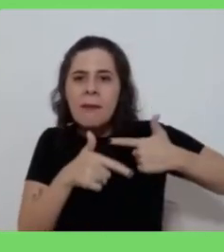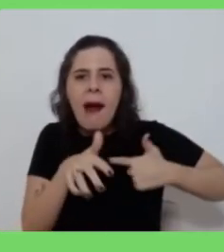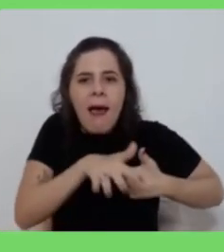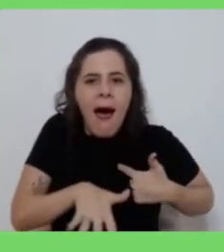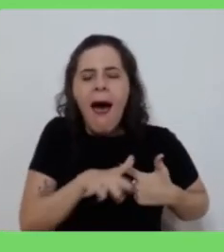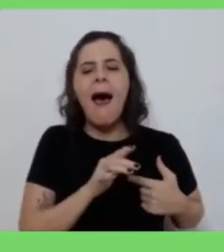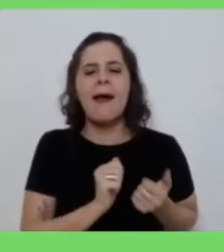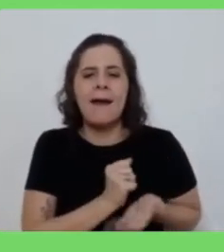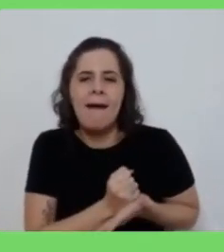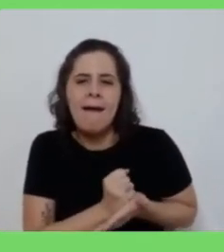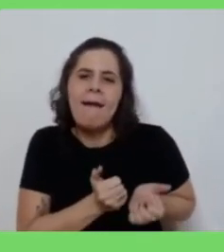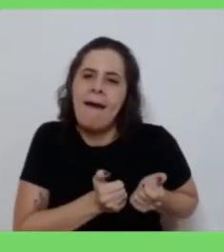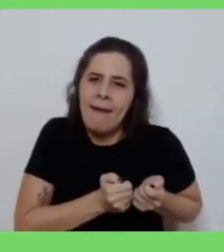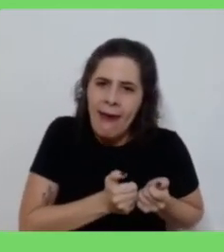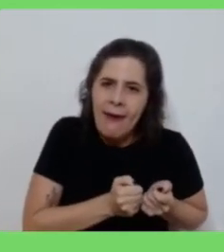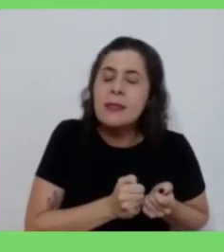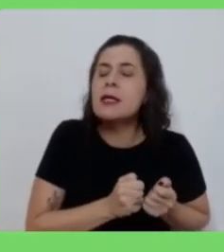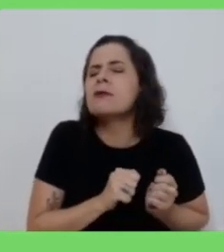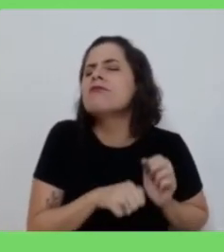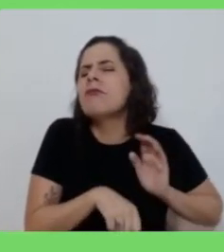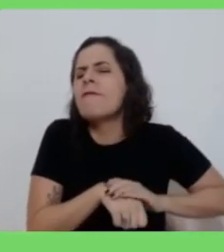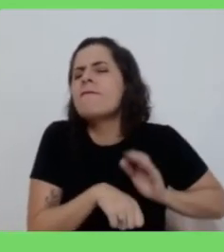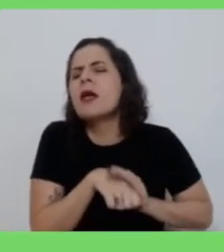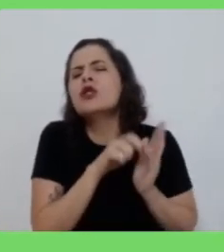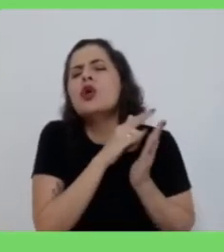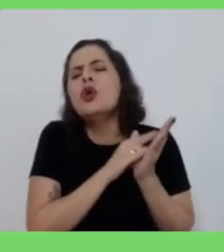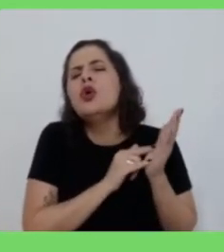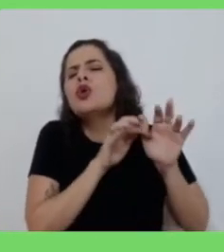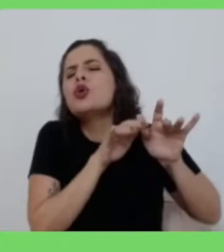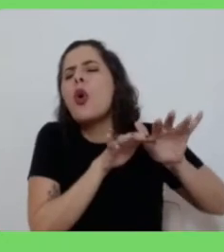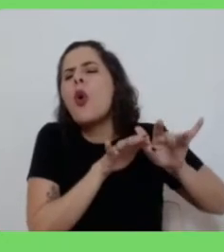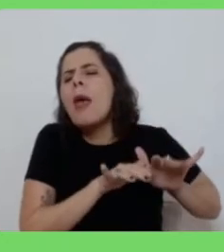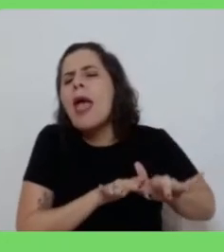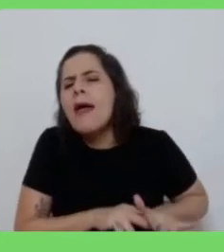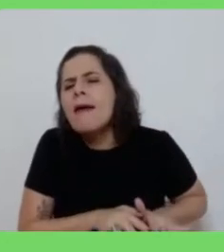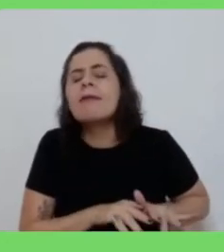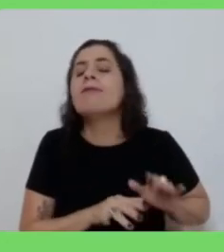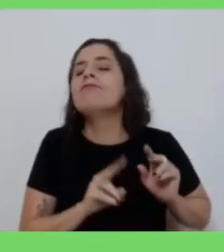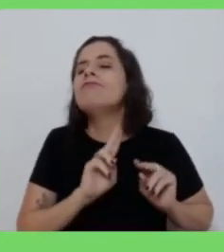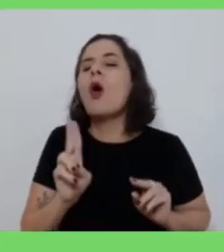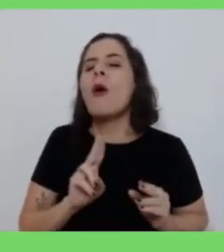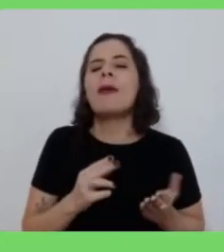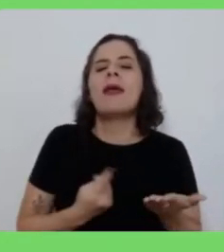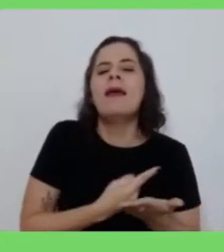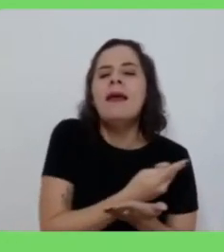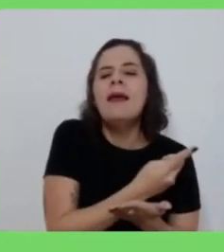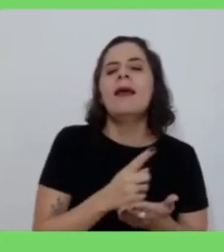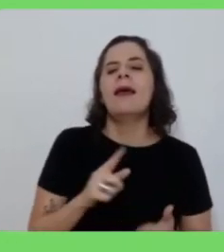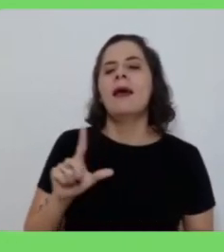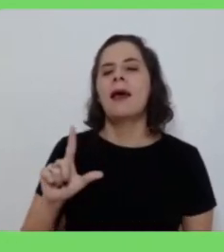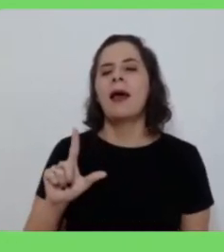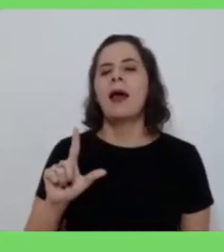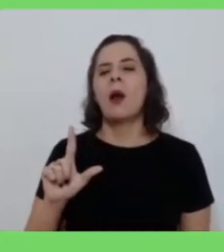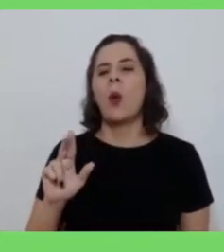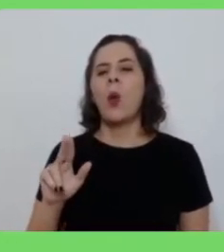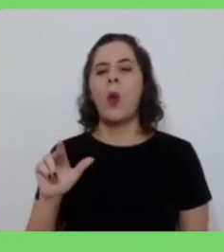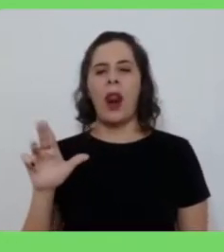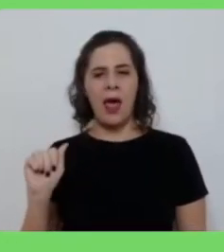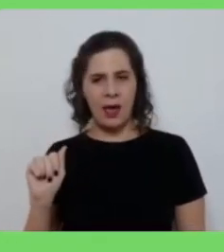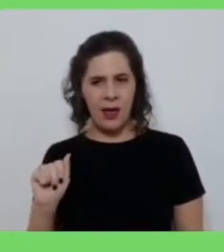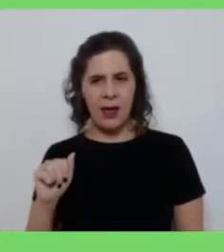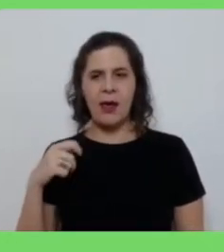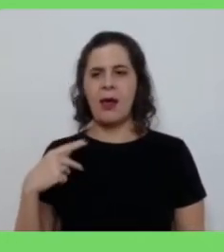um documento que ele ficou chamado de cartilha Lula Play essa cartilha Lula Play acabou sendo